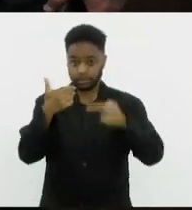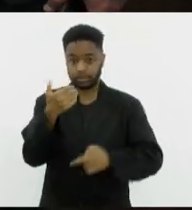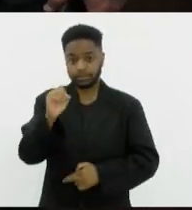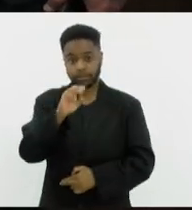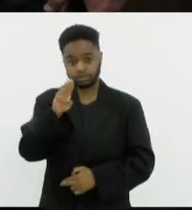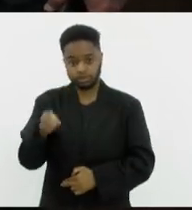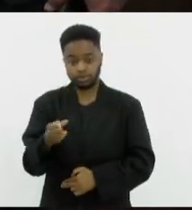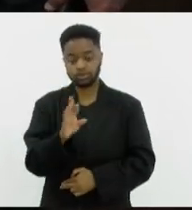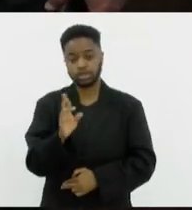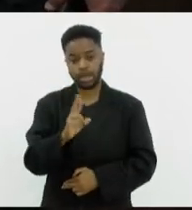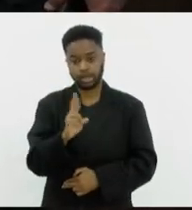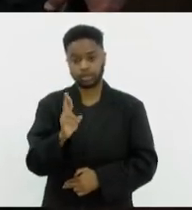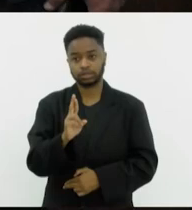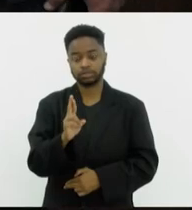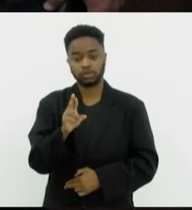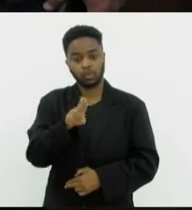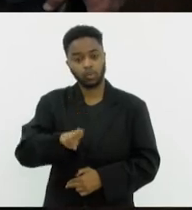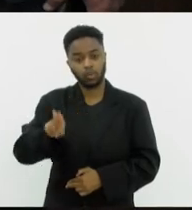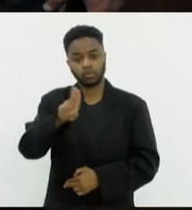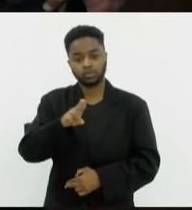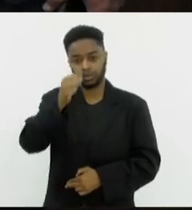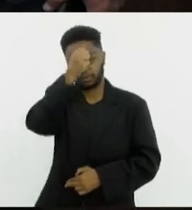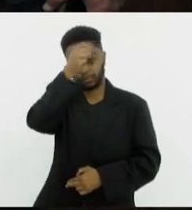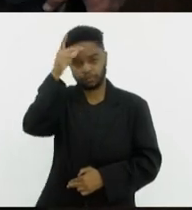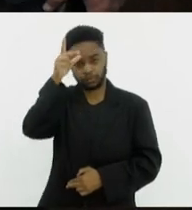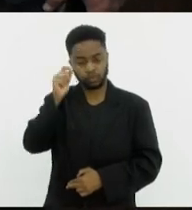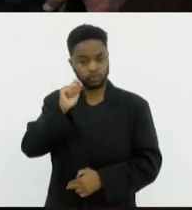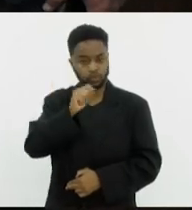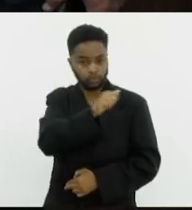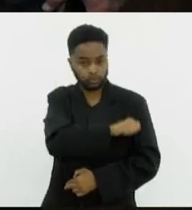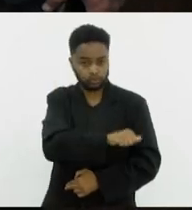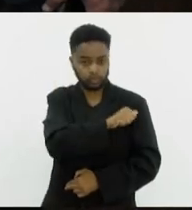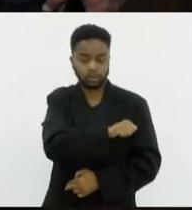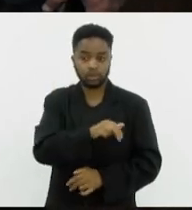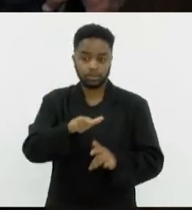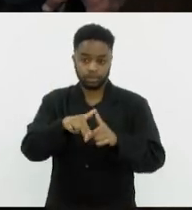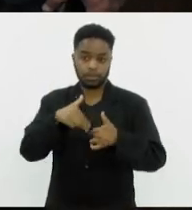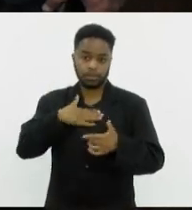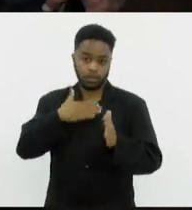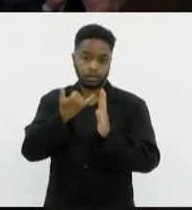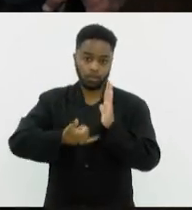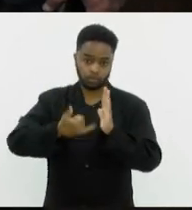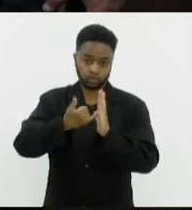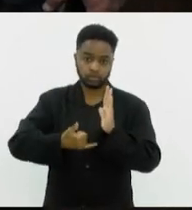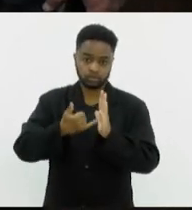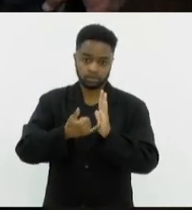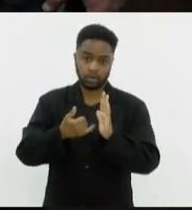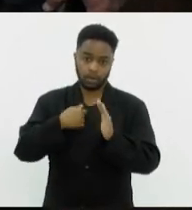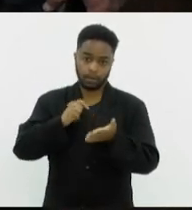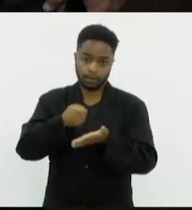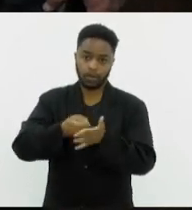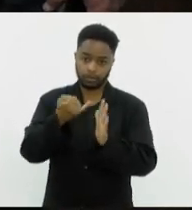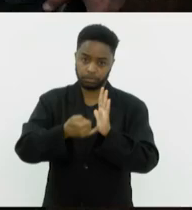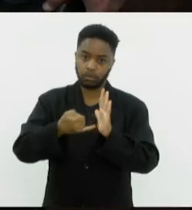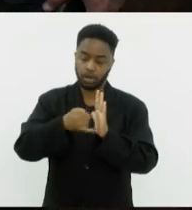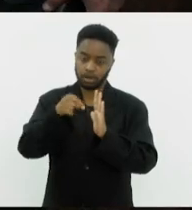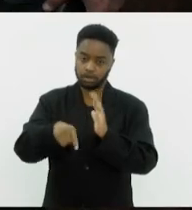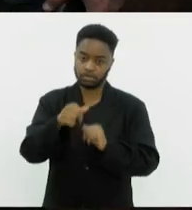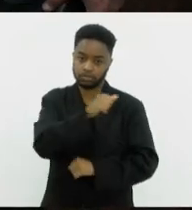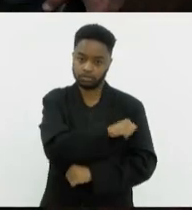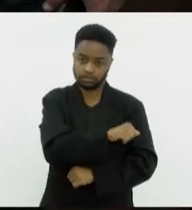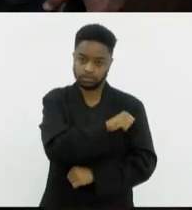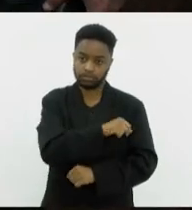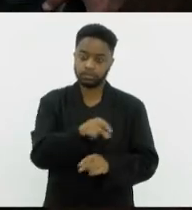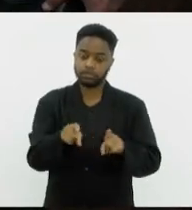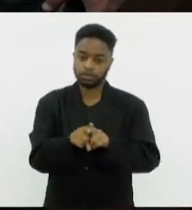milhões de reais que foram colocados pela Prefeitura do Rio de Janeiro, fruto do meu imposto. Pago imposto aqui nessa cidade.